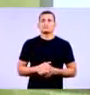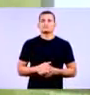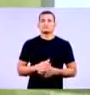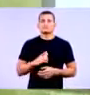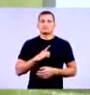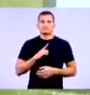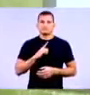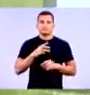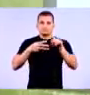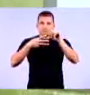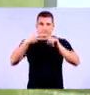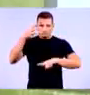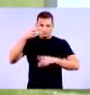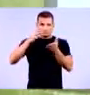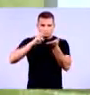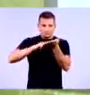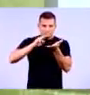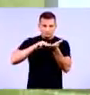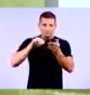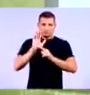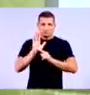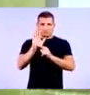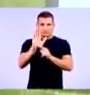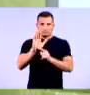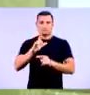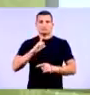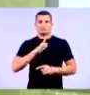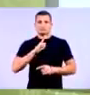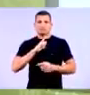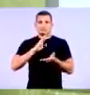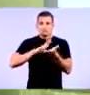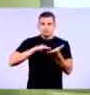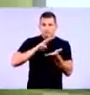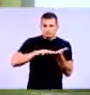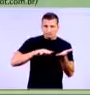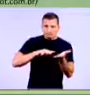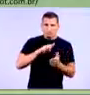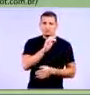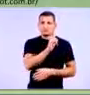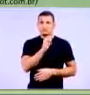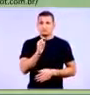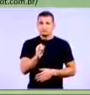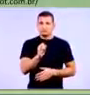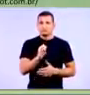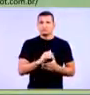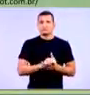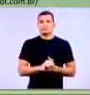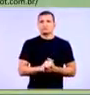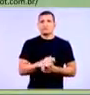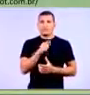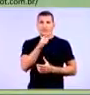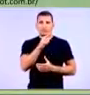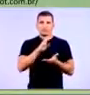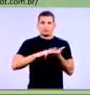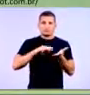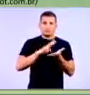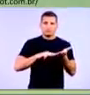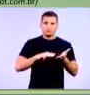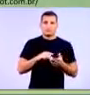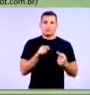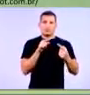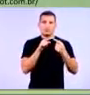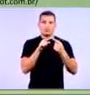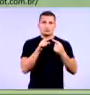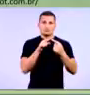três metodologias da EAD apresentada, a metodologia com tutoria. Essa metodologia, ela